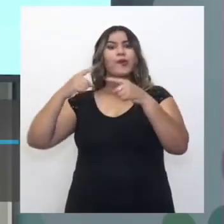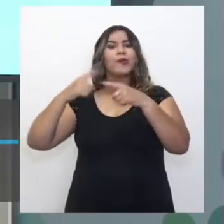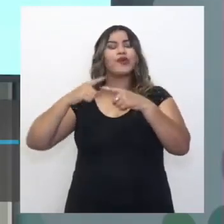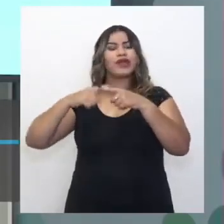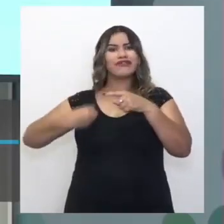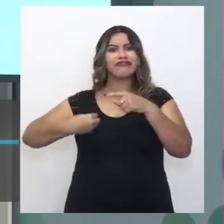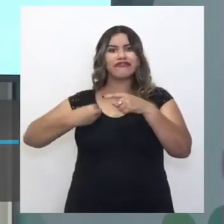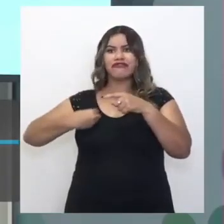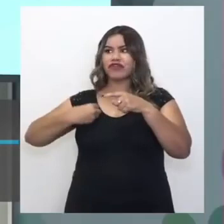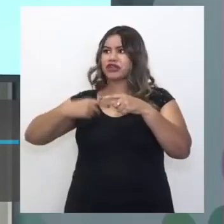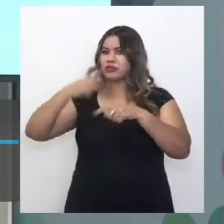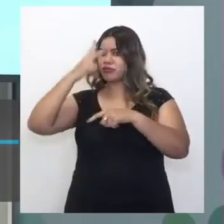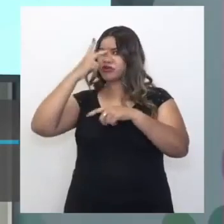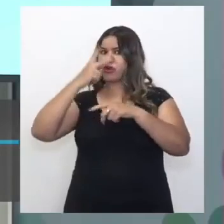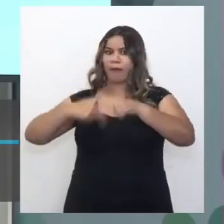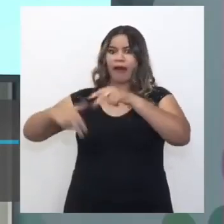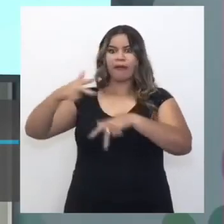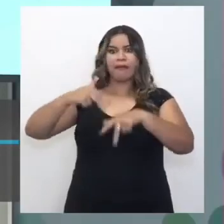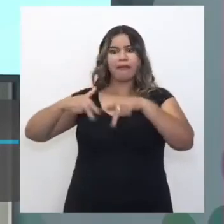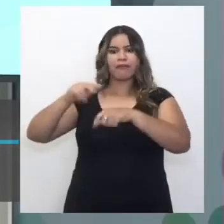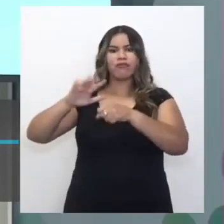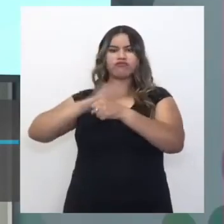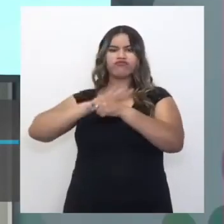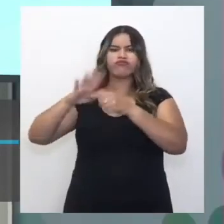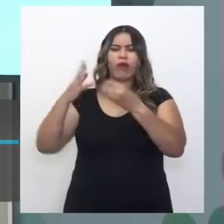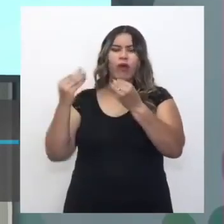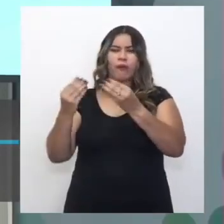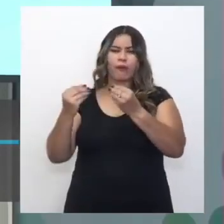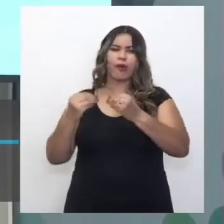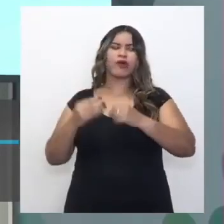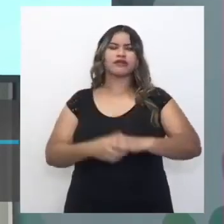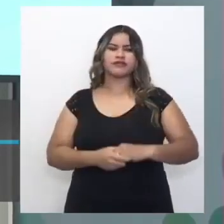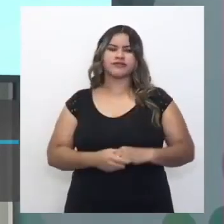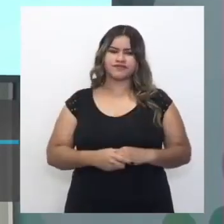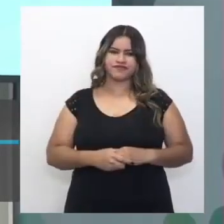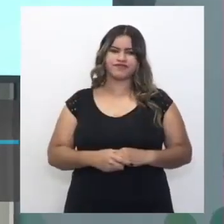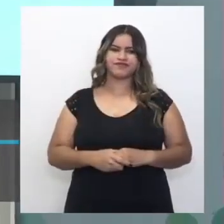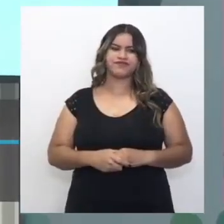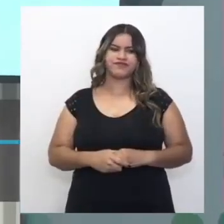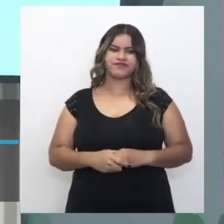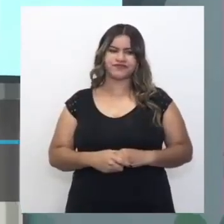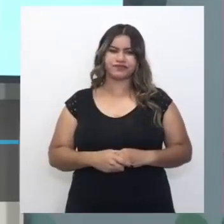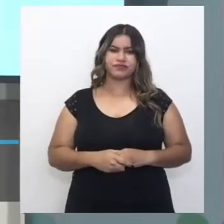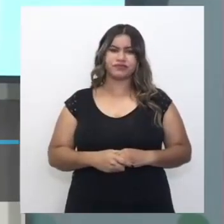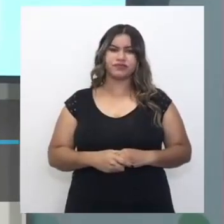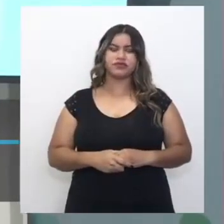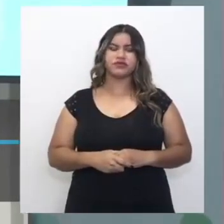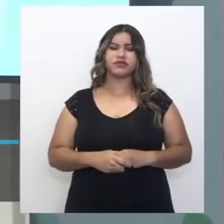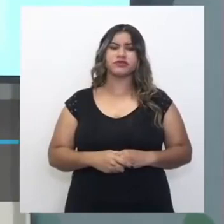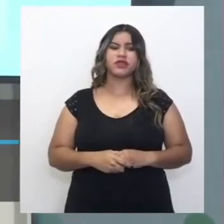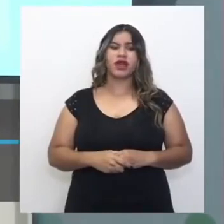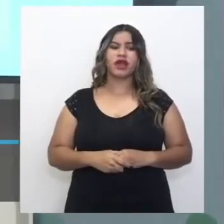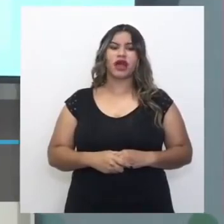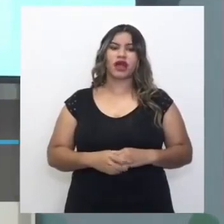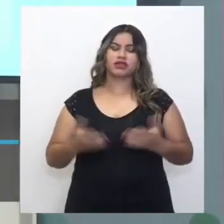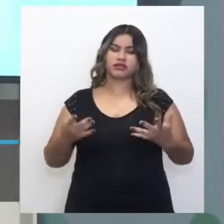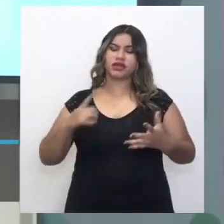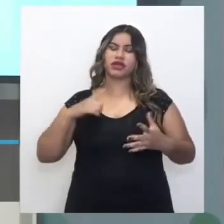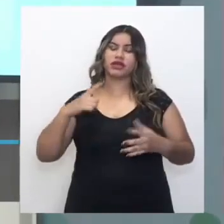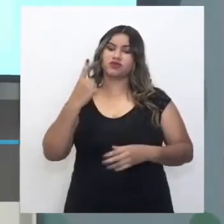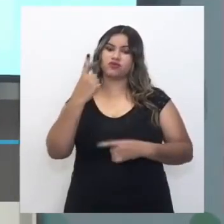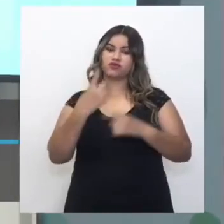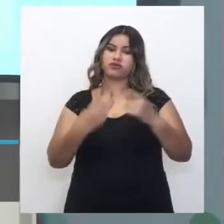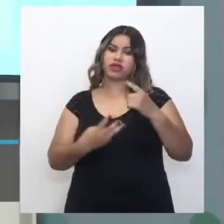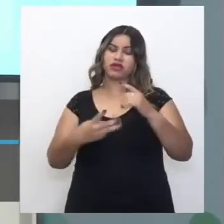de população aí. Se a gente somar as duas populações aí de China e Índia, tem aí praticamente 1/3 da